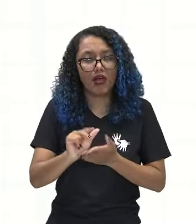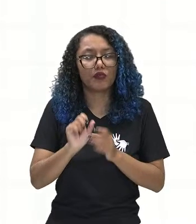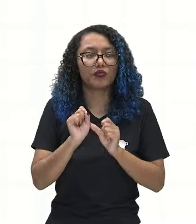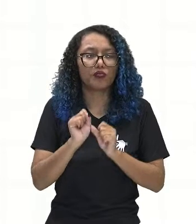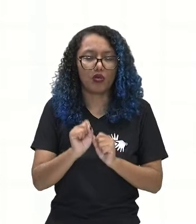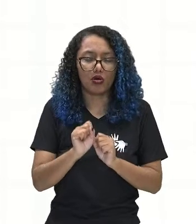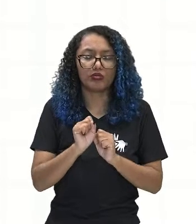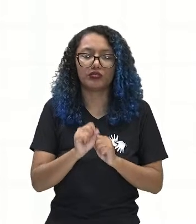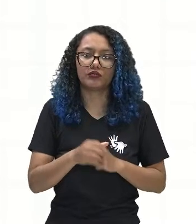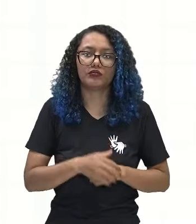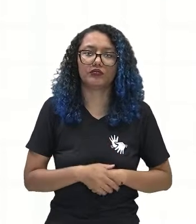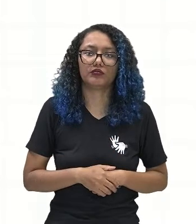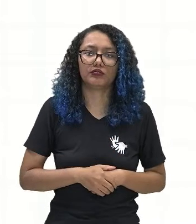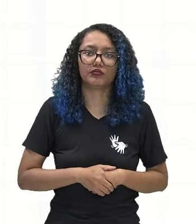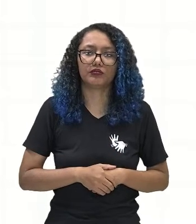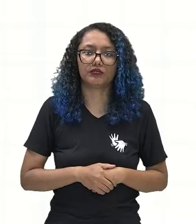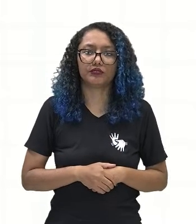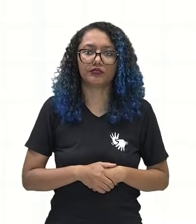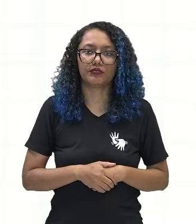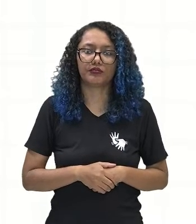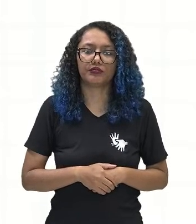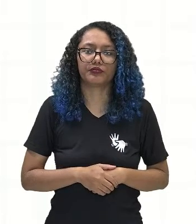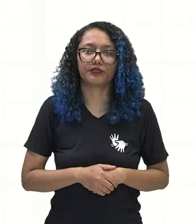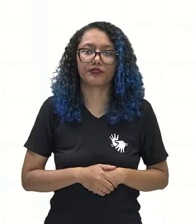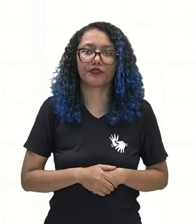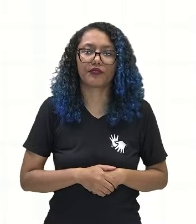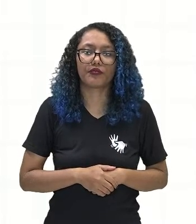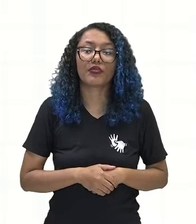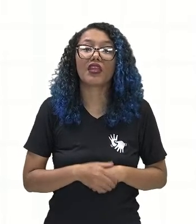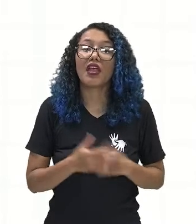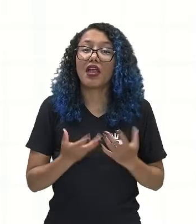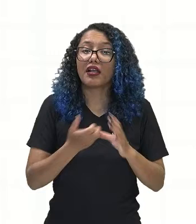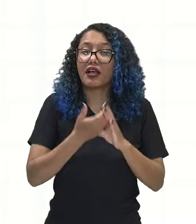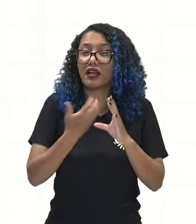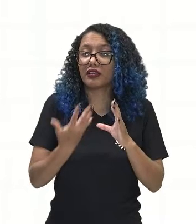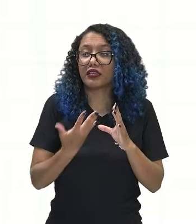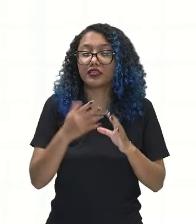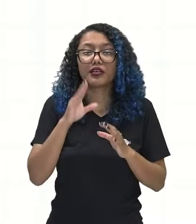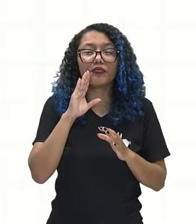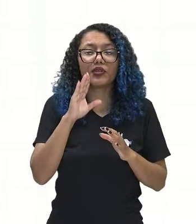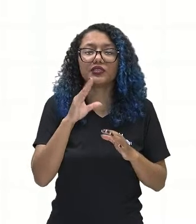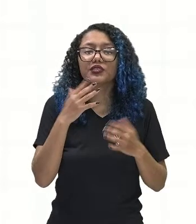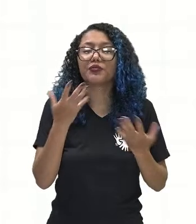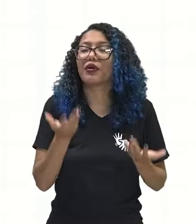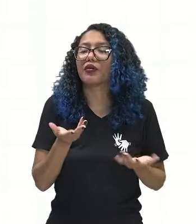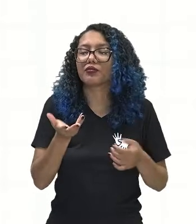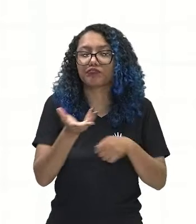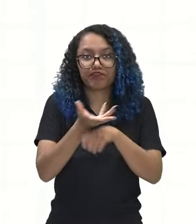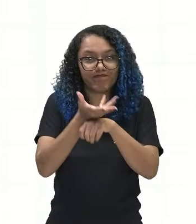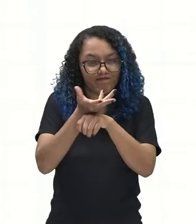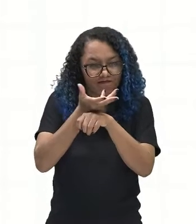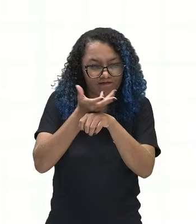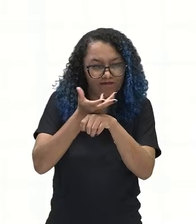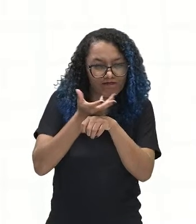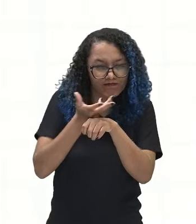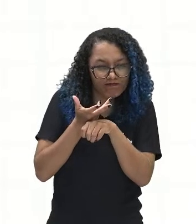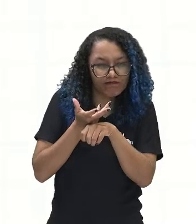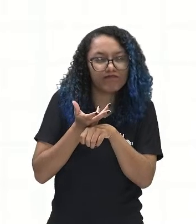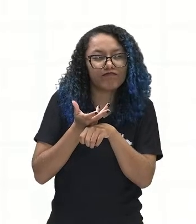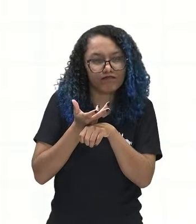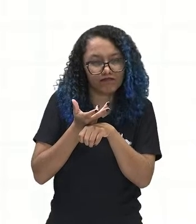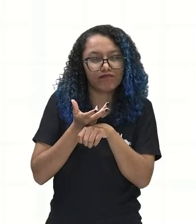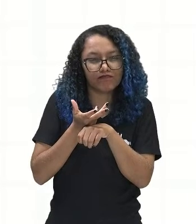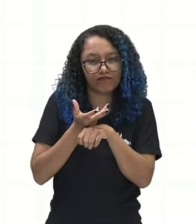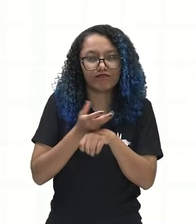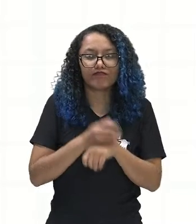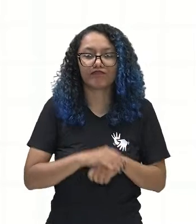ela também ela tem esse caráter persuasivo, né? Tanto da propaganda quanto da publicidade,